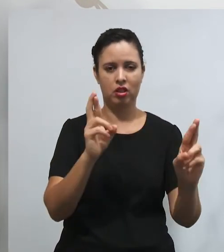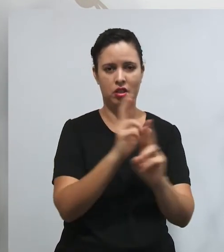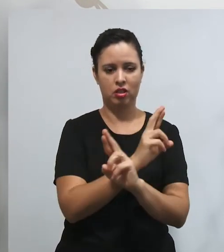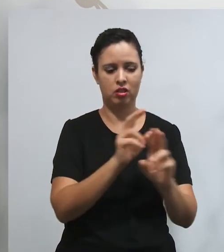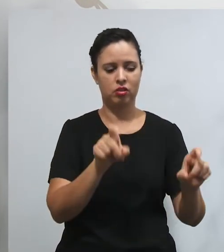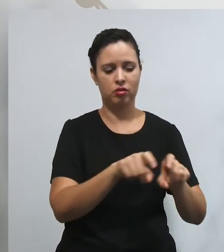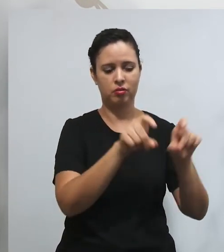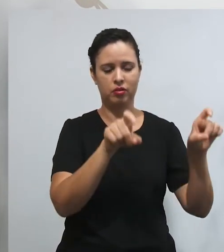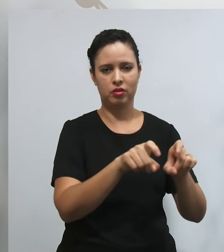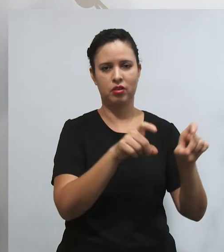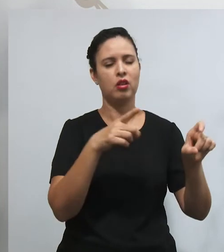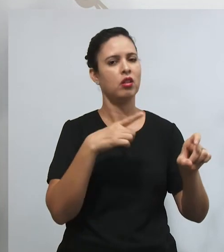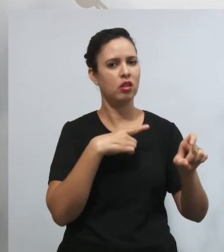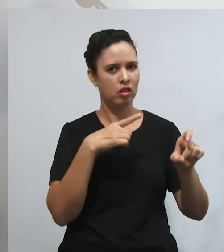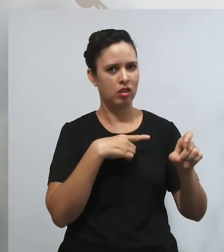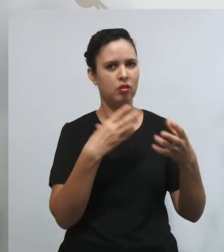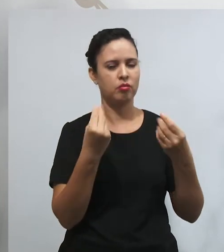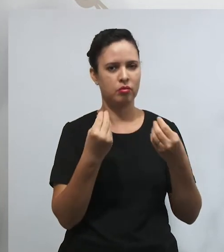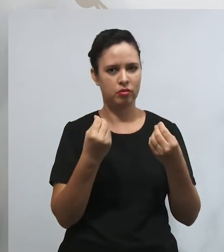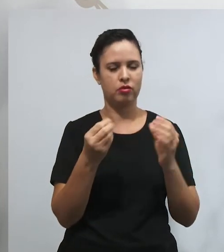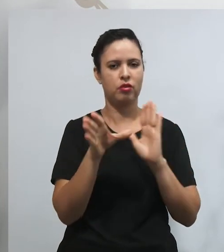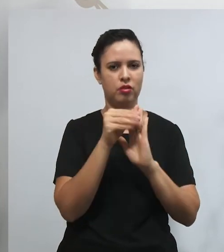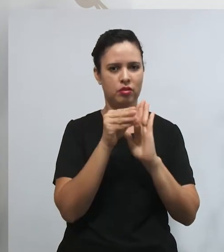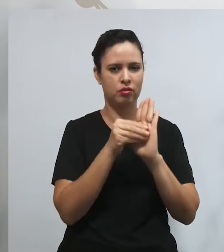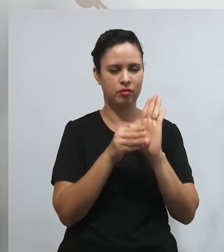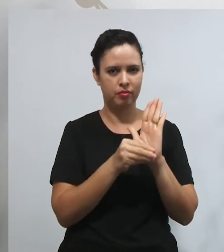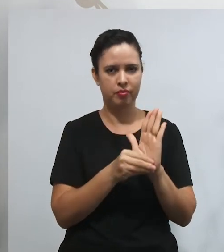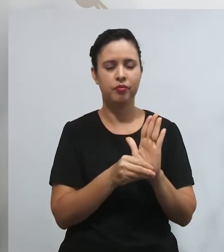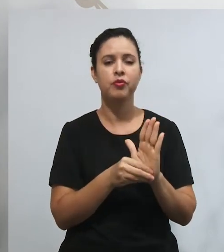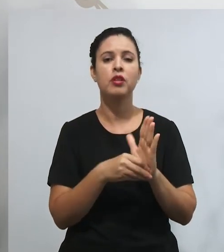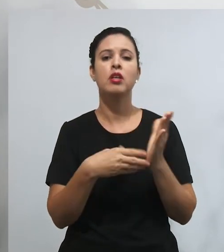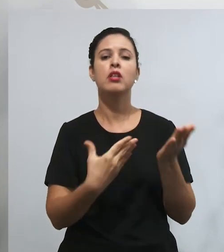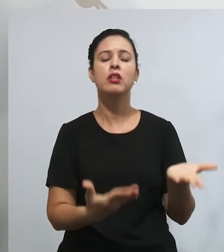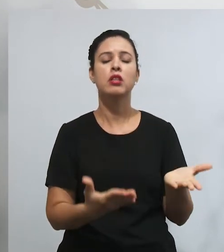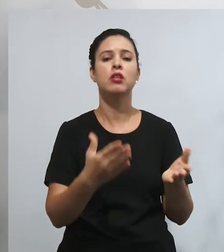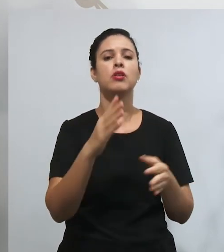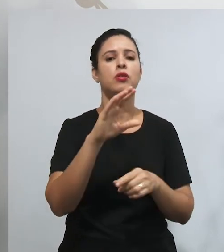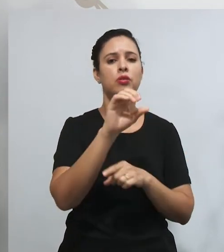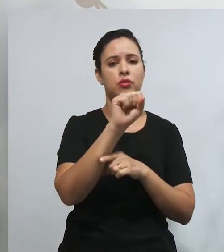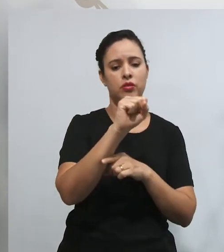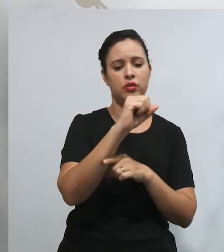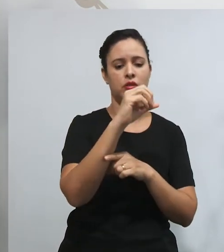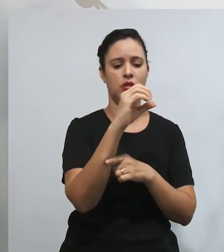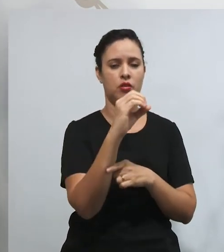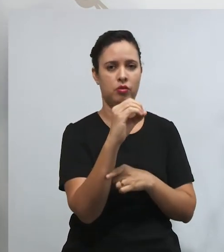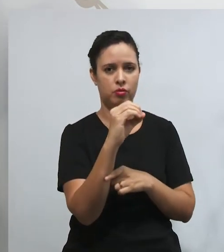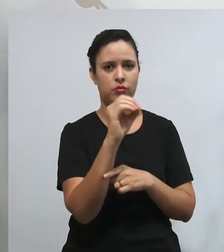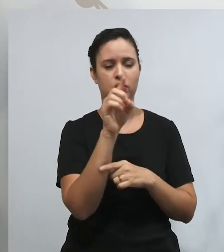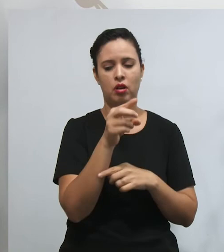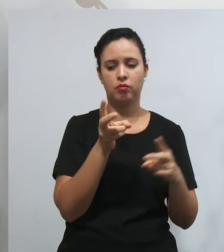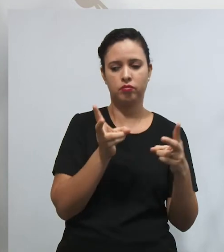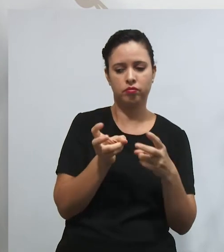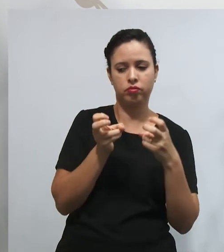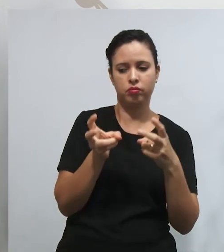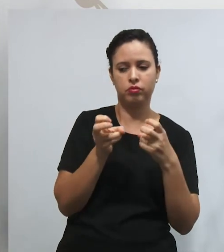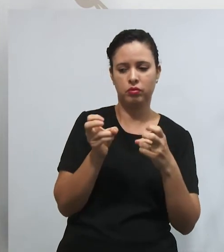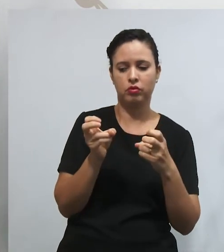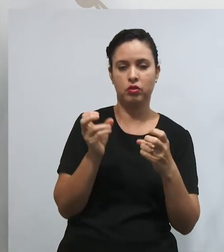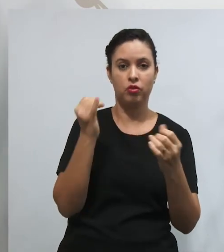sistema operacional ele tem que capturar todo esse tipo de interação para que o homem consiga utilizar os recursos da